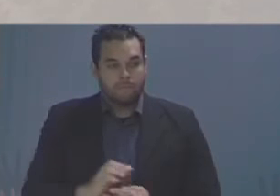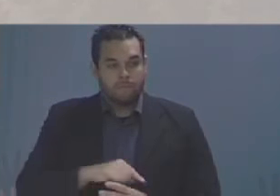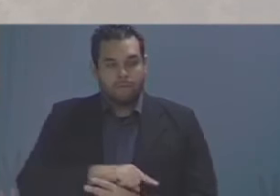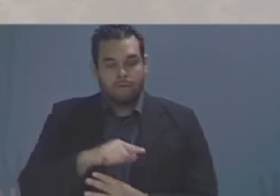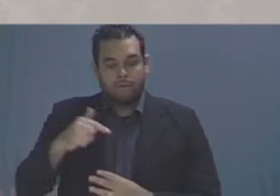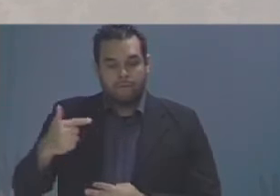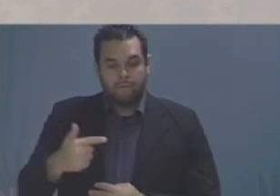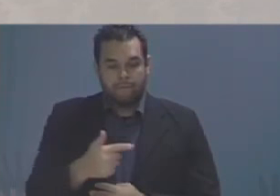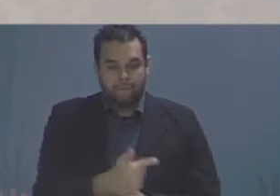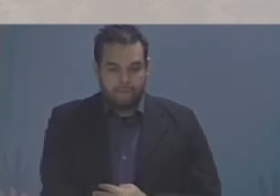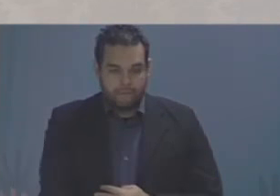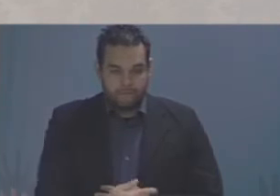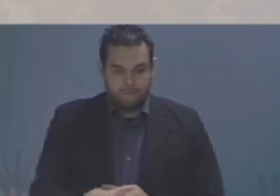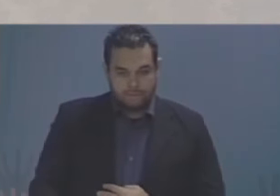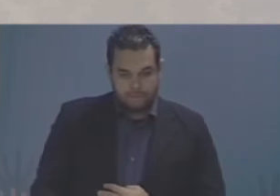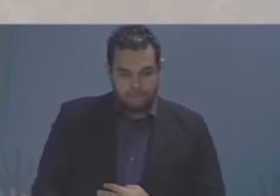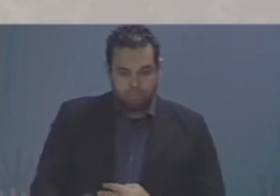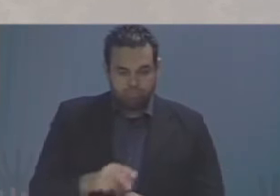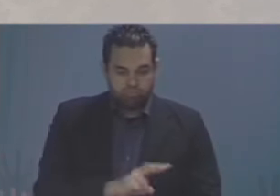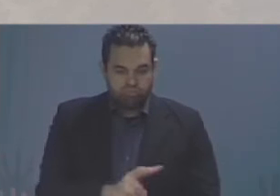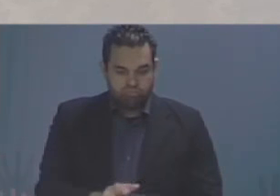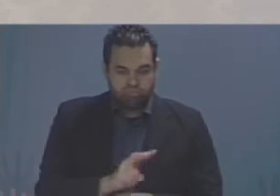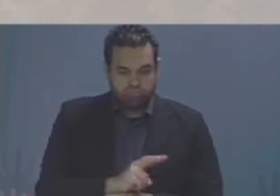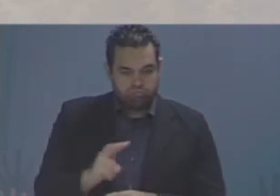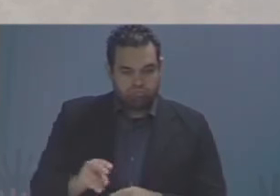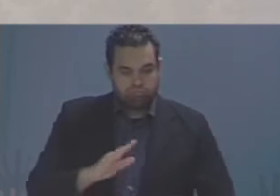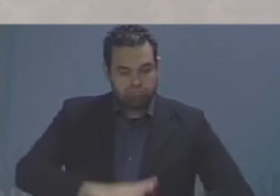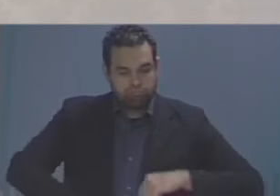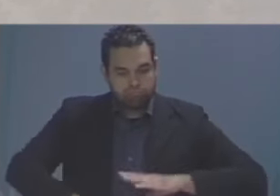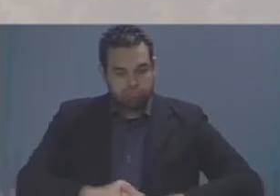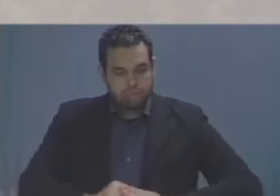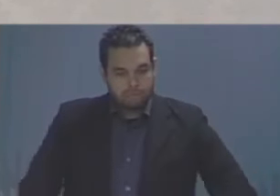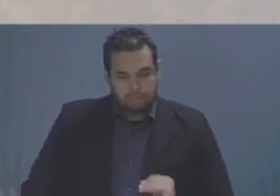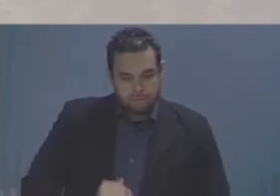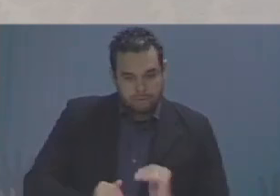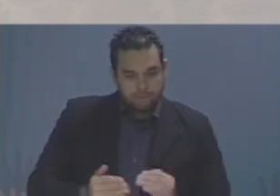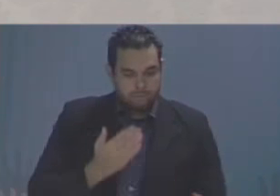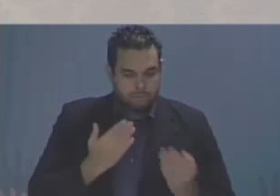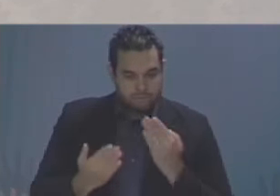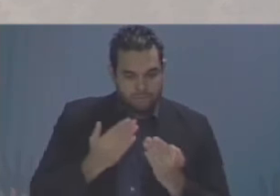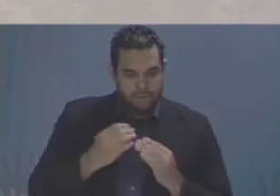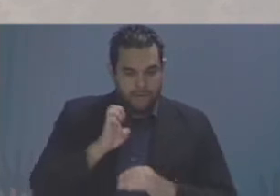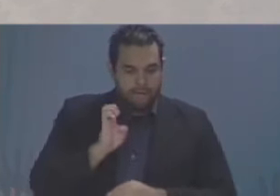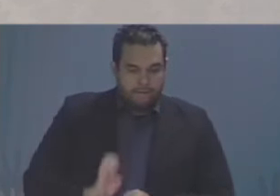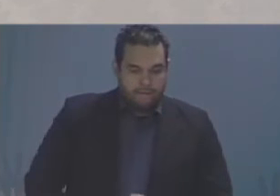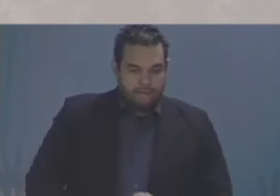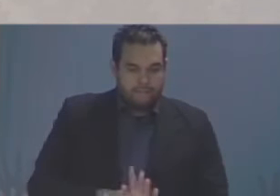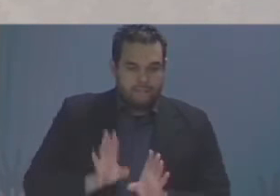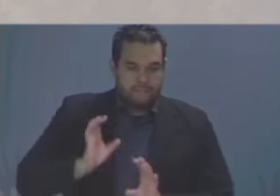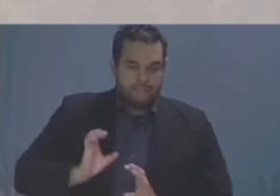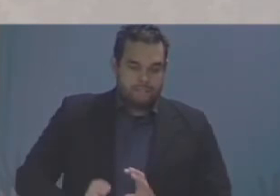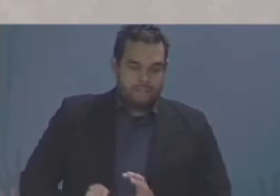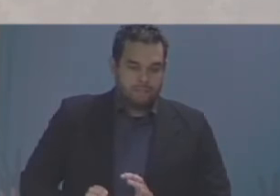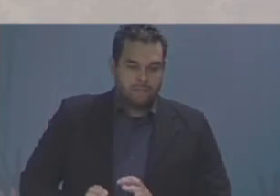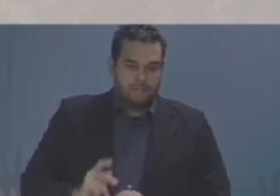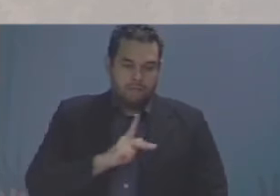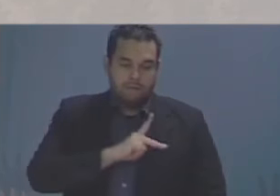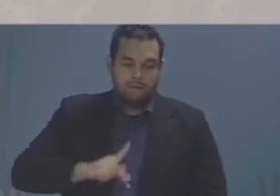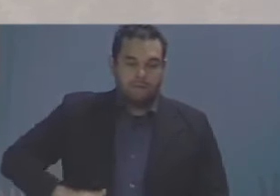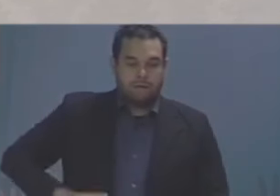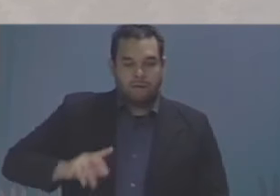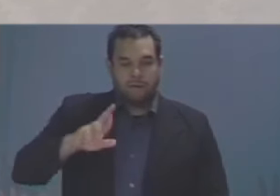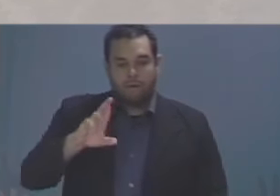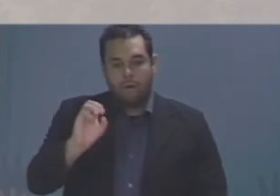Chapa 23, cuidar da profissão, avançar a psicologia com ética e cidadania. Candidato ao cargo de presidente, Rogério